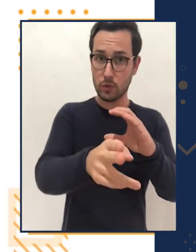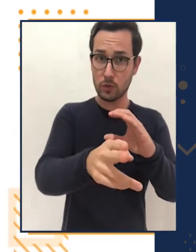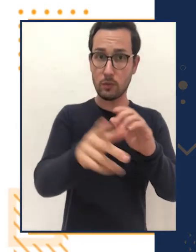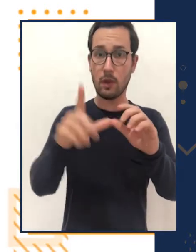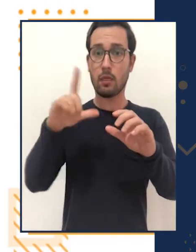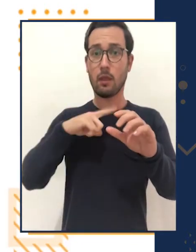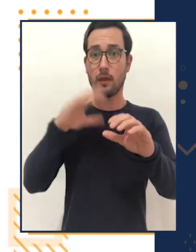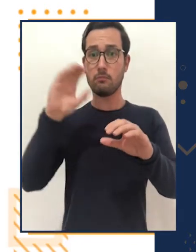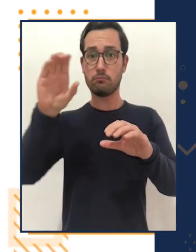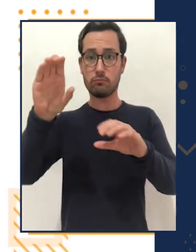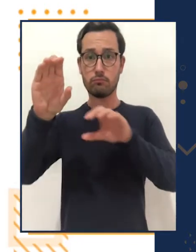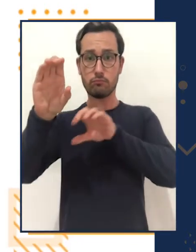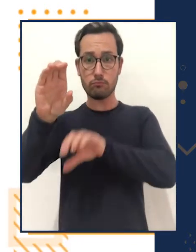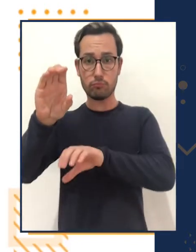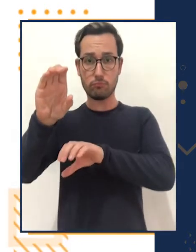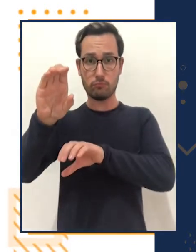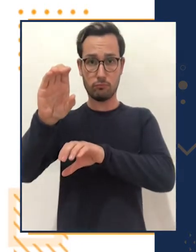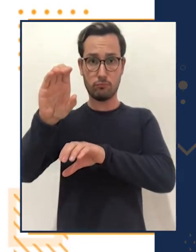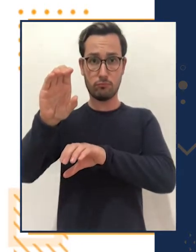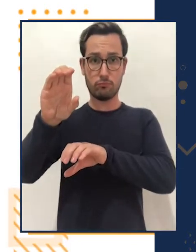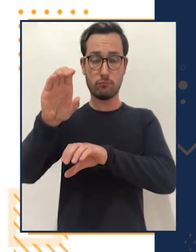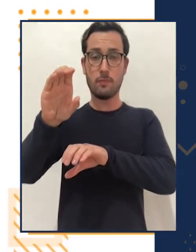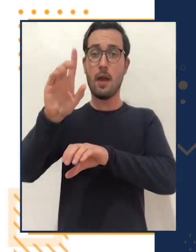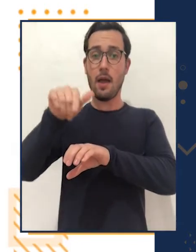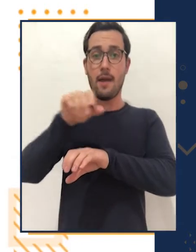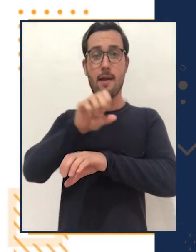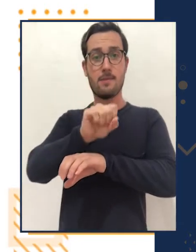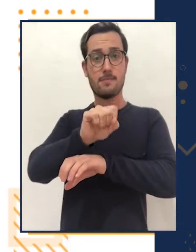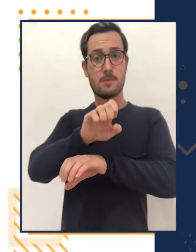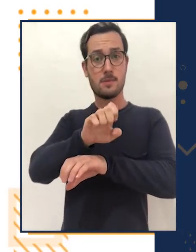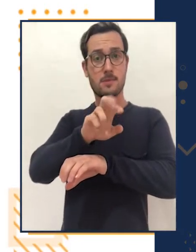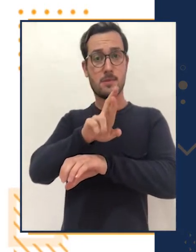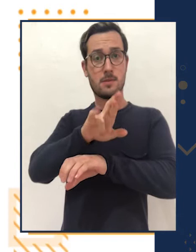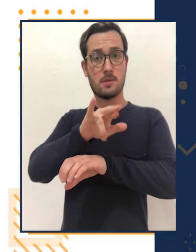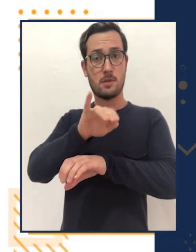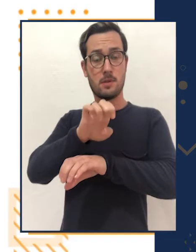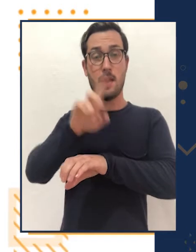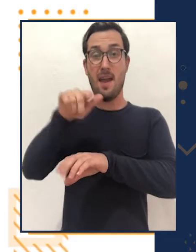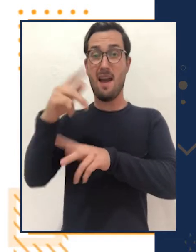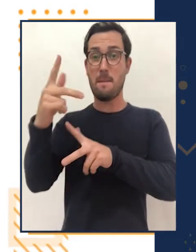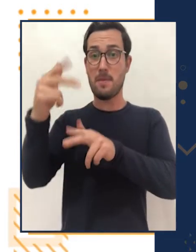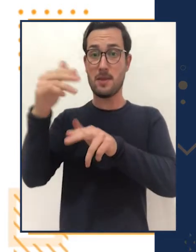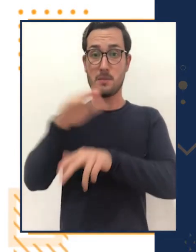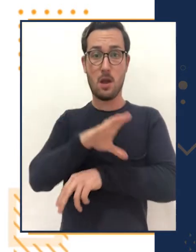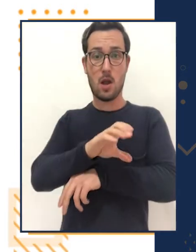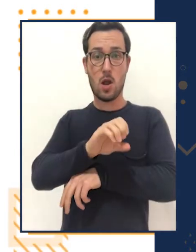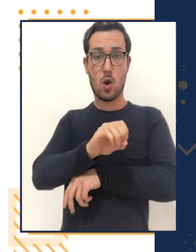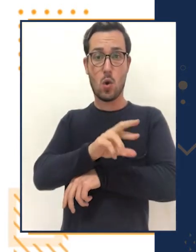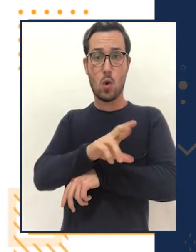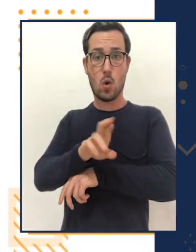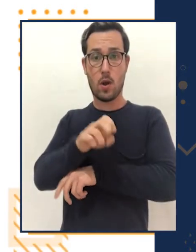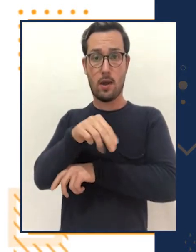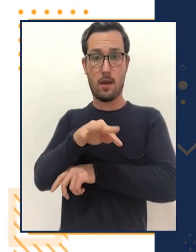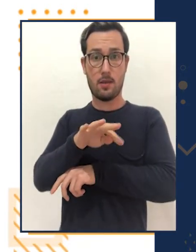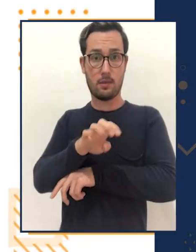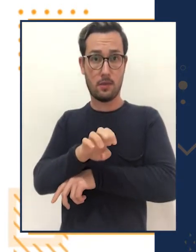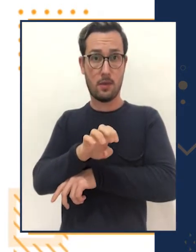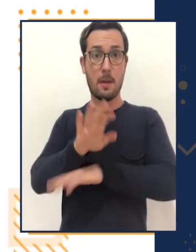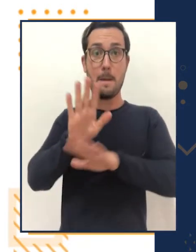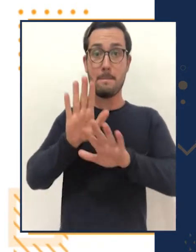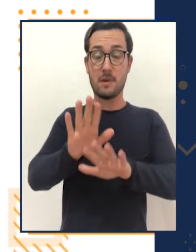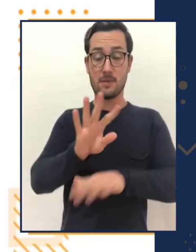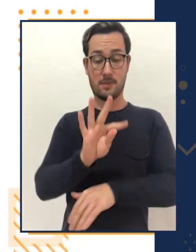uma fonte contínua com dois resistores em série. Então, resistores em série, a gente sabe que a corrente é a